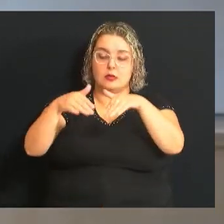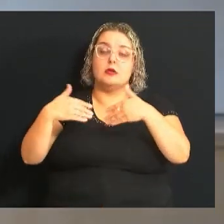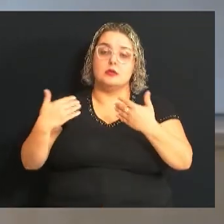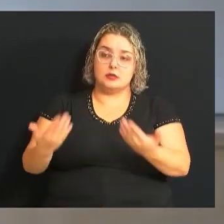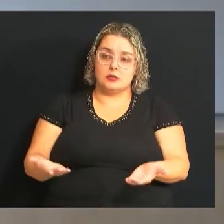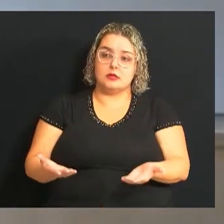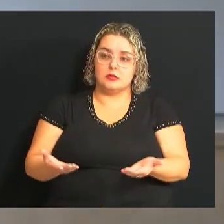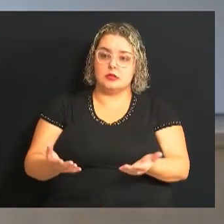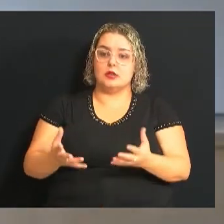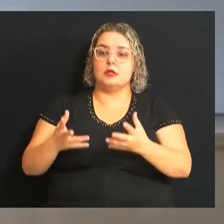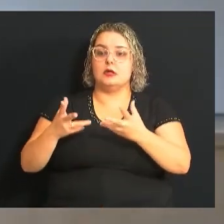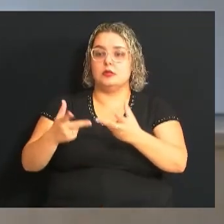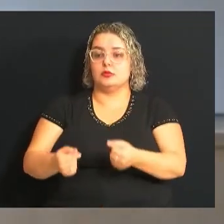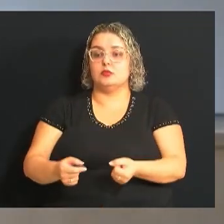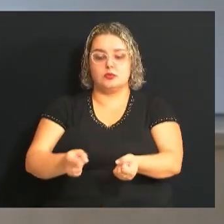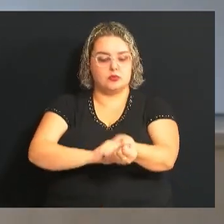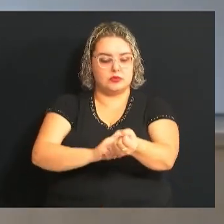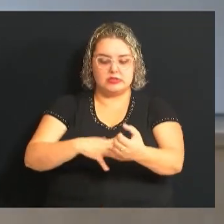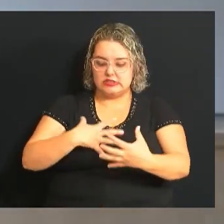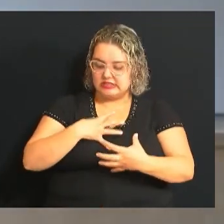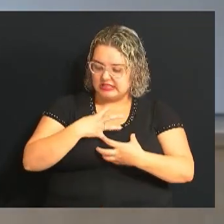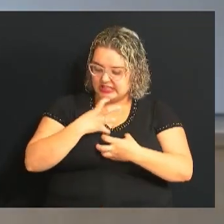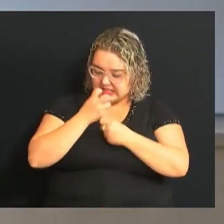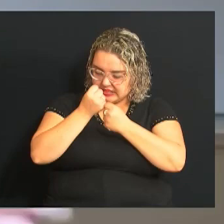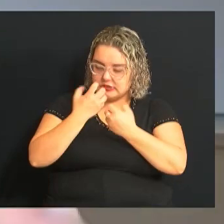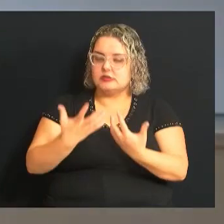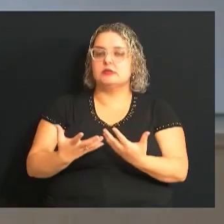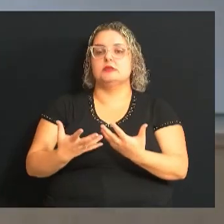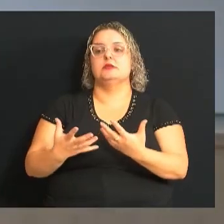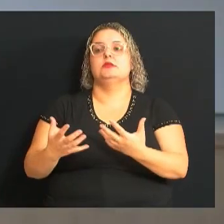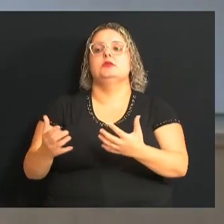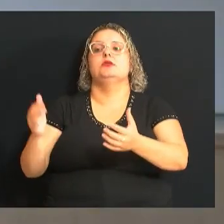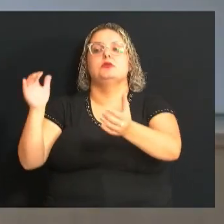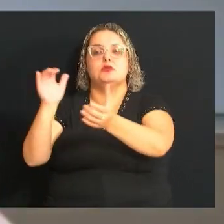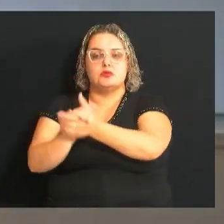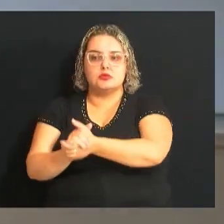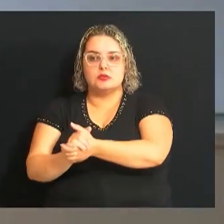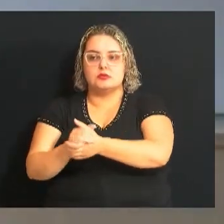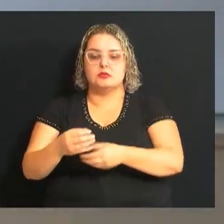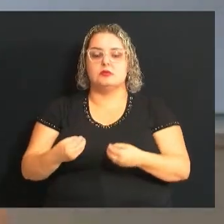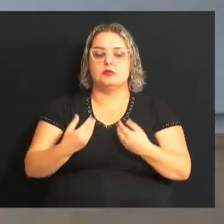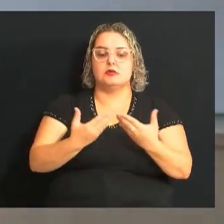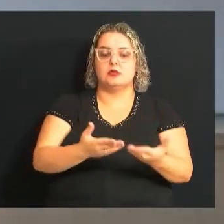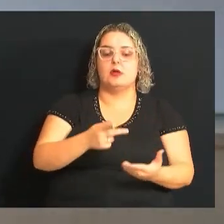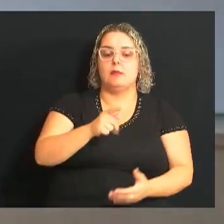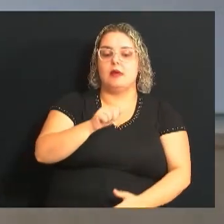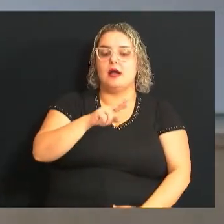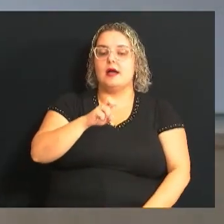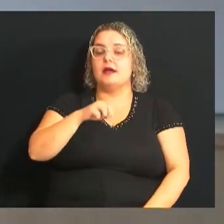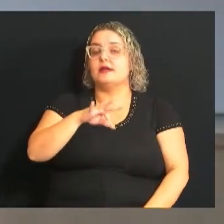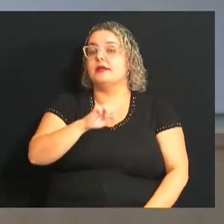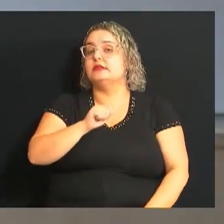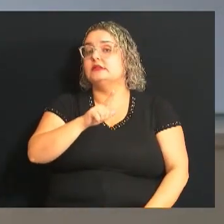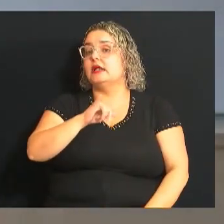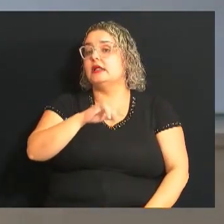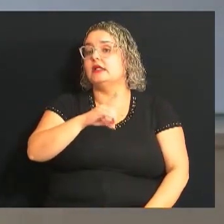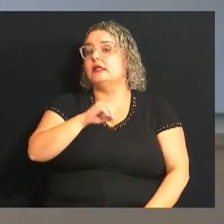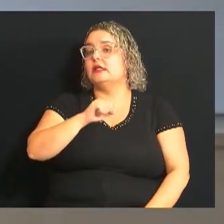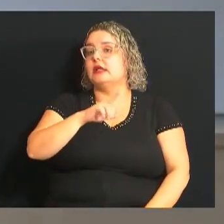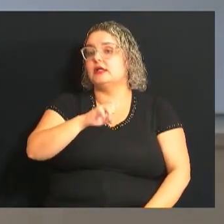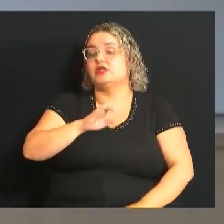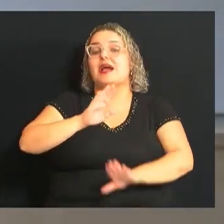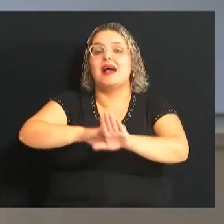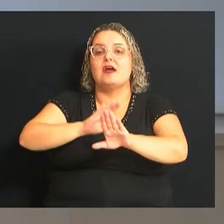jogam a raiva, o rancor da conjugalidade na parentalidade. Quer dizer, no exercício de ser pai e mãe, eu